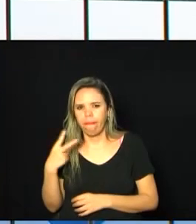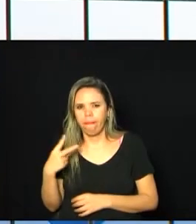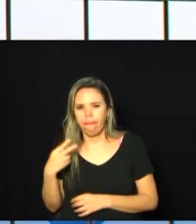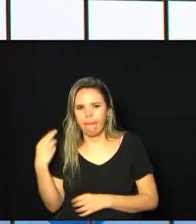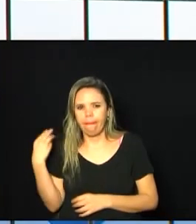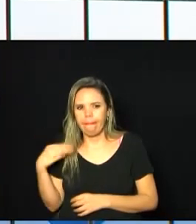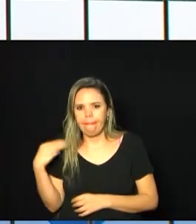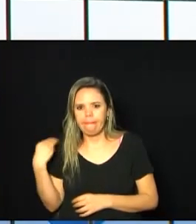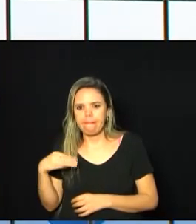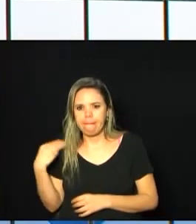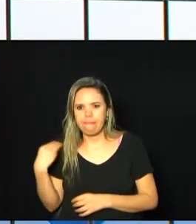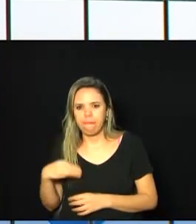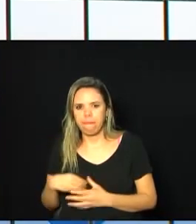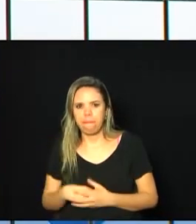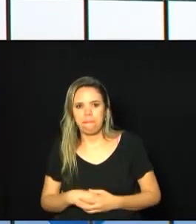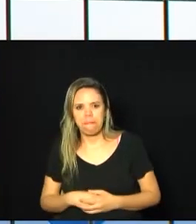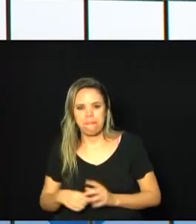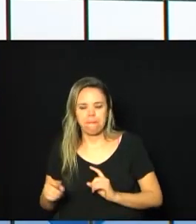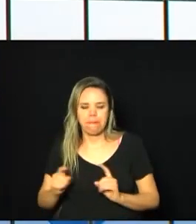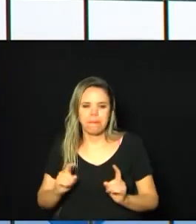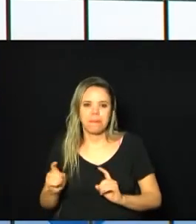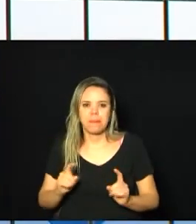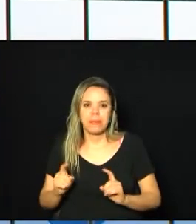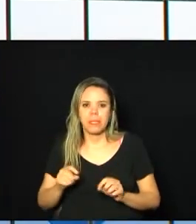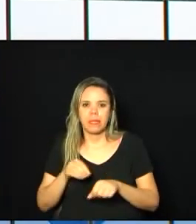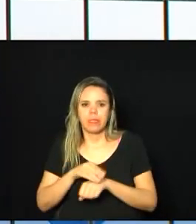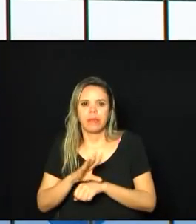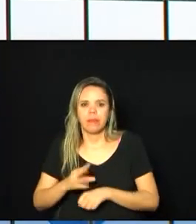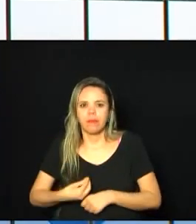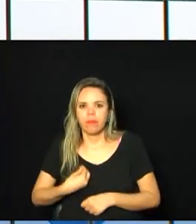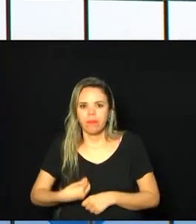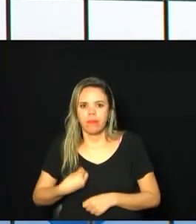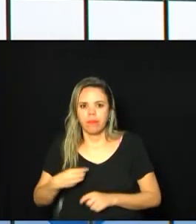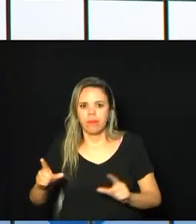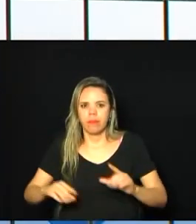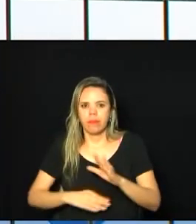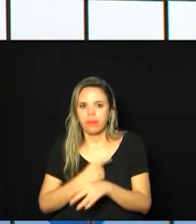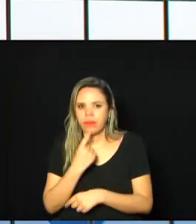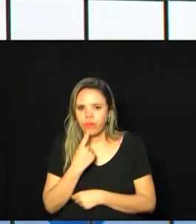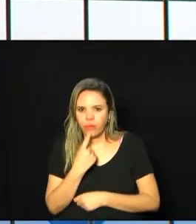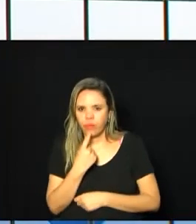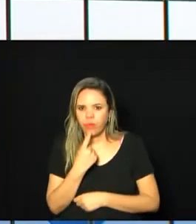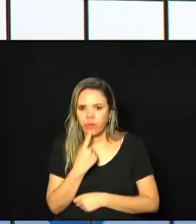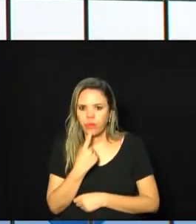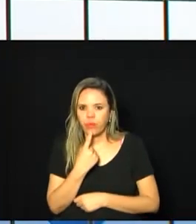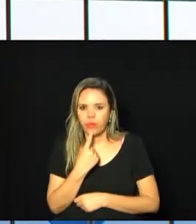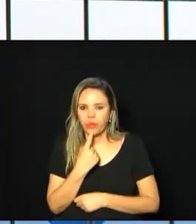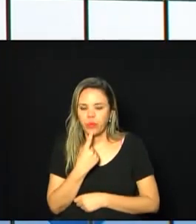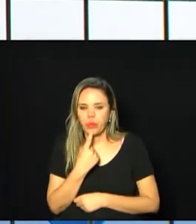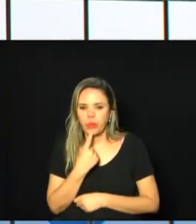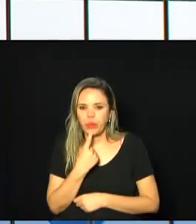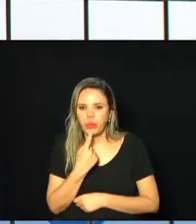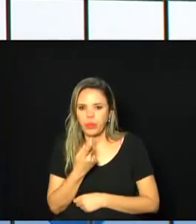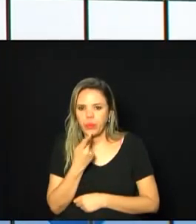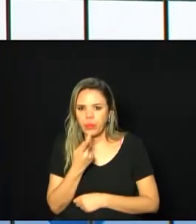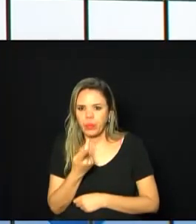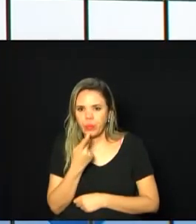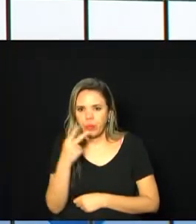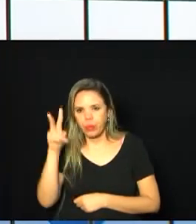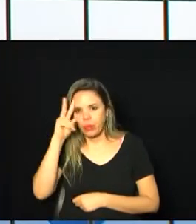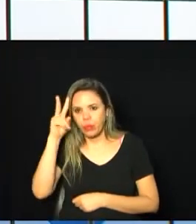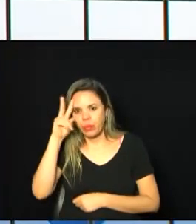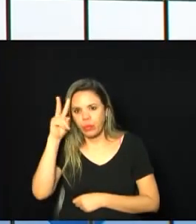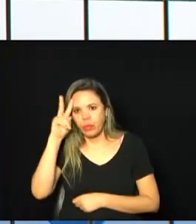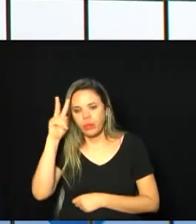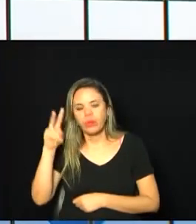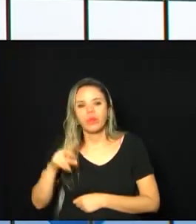vereadora Mariana Conte. Essa reunião tem a transmissão ao vivo da TV Câmara Campinas. E a gente já vai falar de segunda-feira, porque